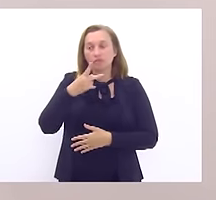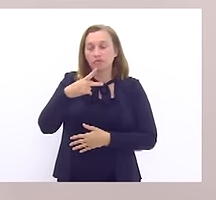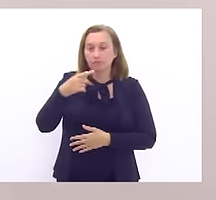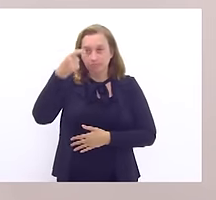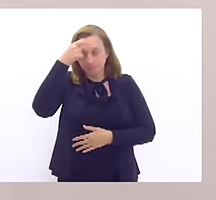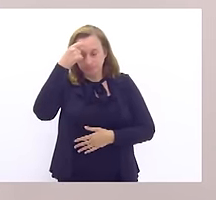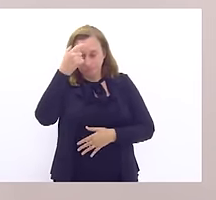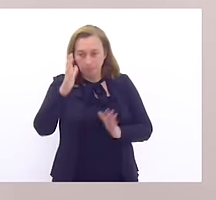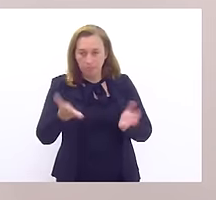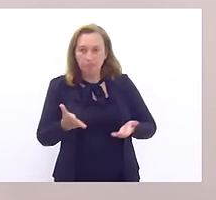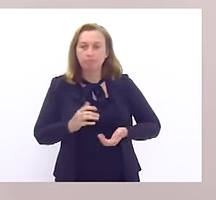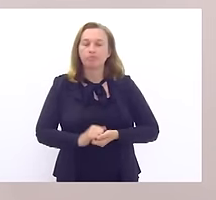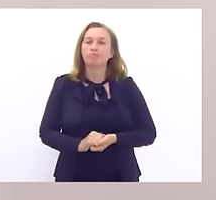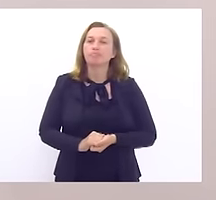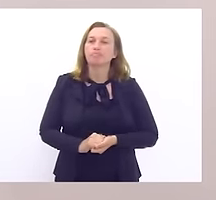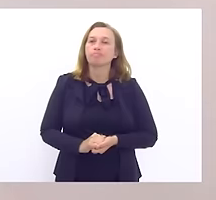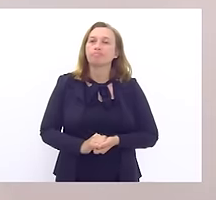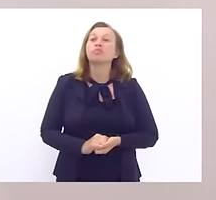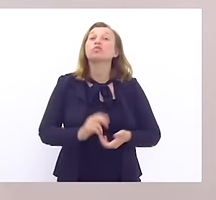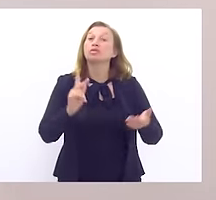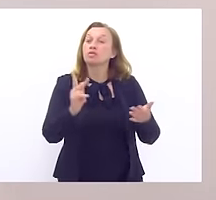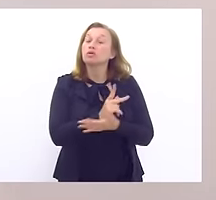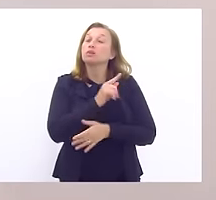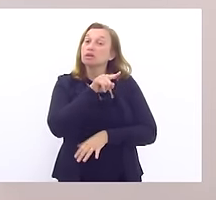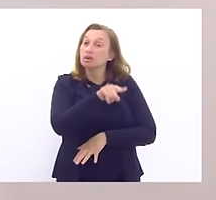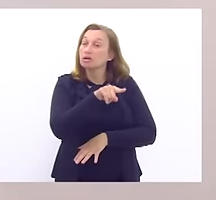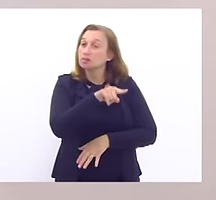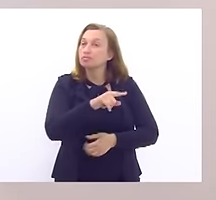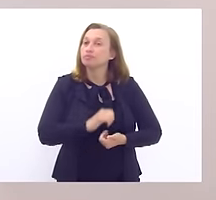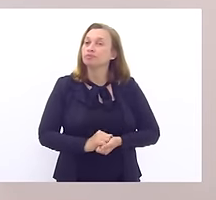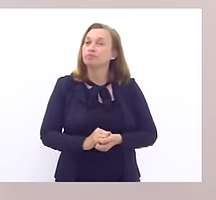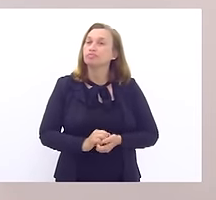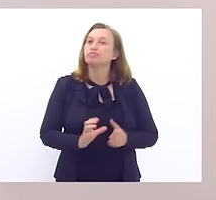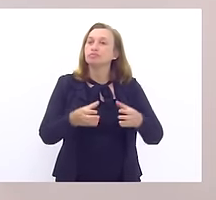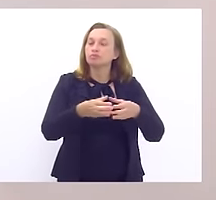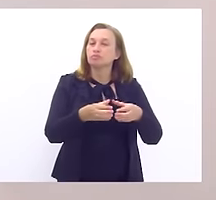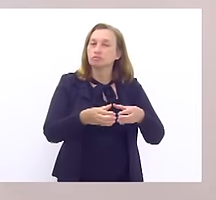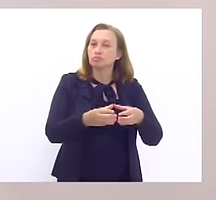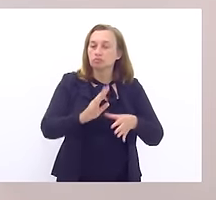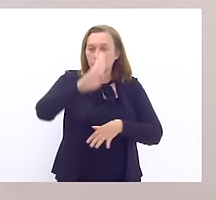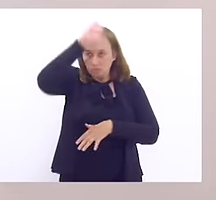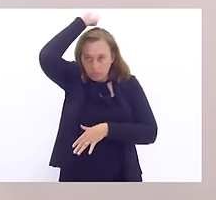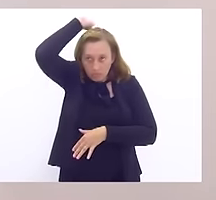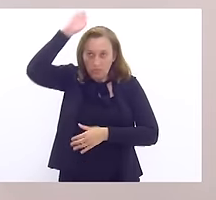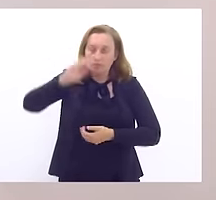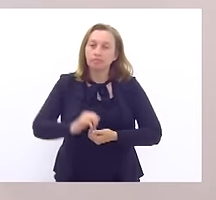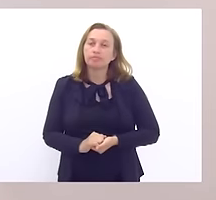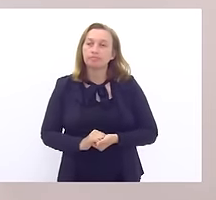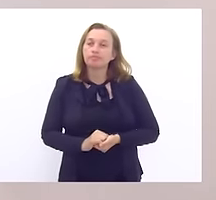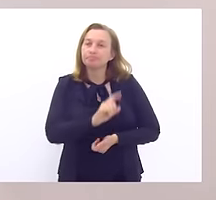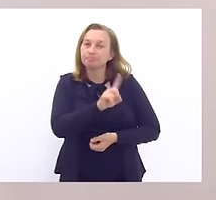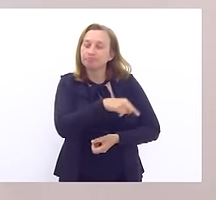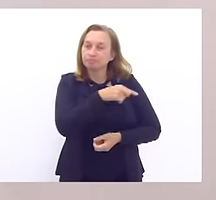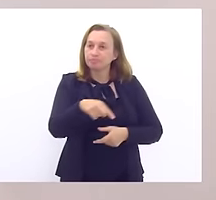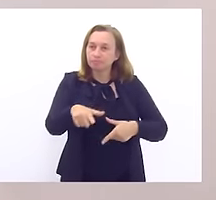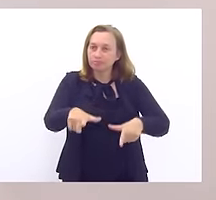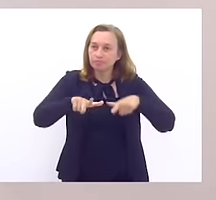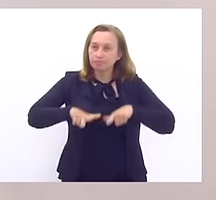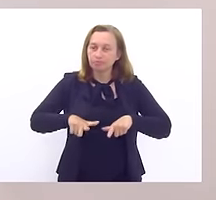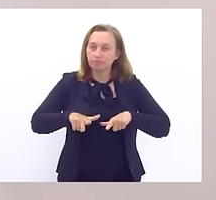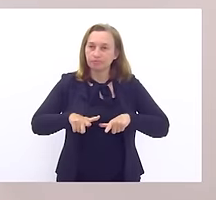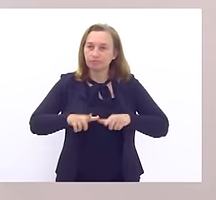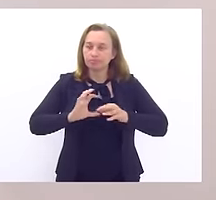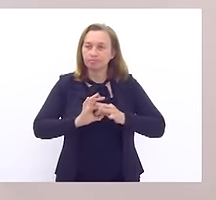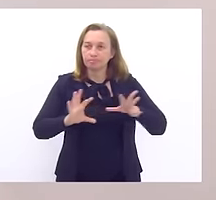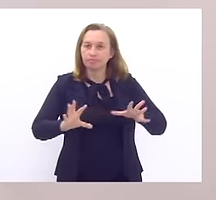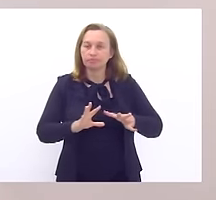com uma autoridade do Detran aqui sobre o que está acontecendo ali o corpo de bombeiros ele anulou o